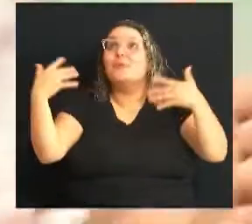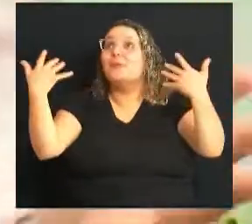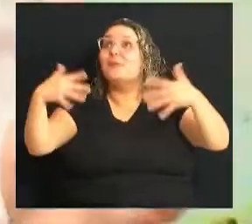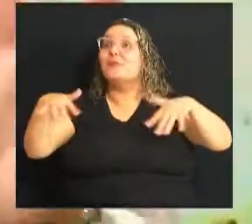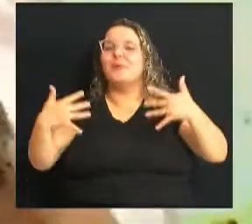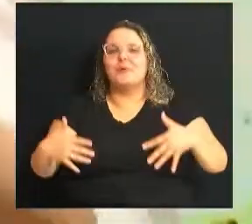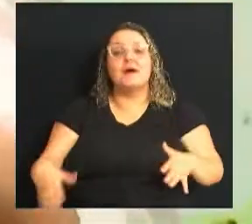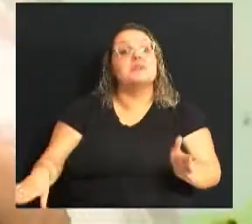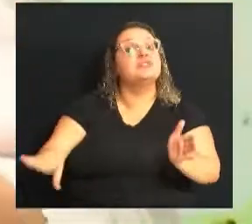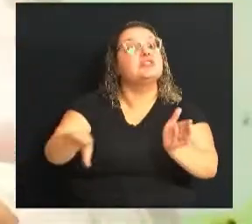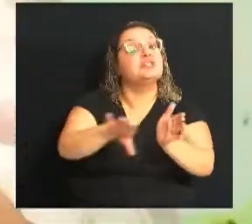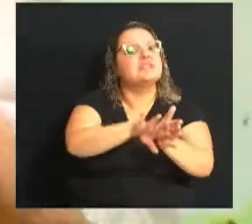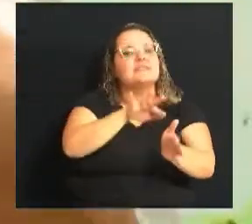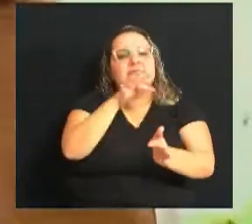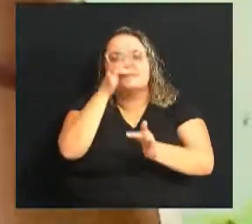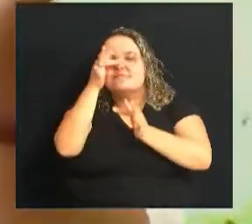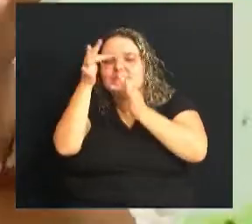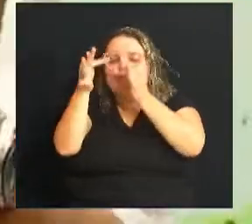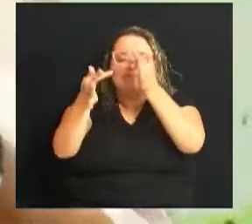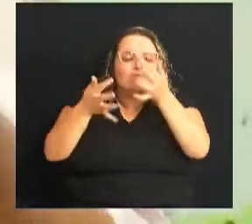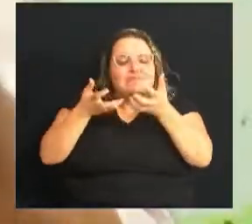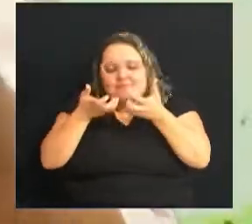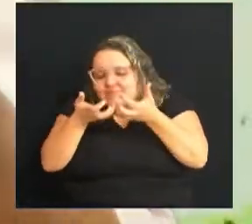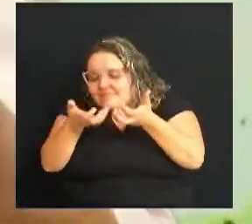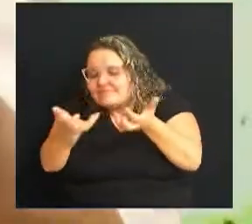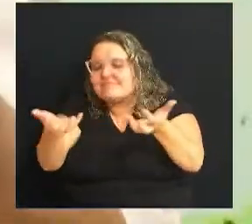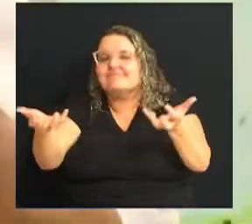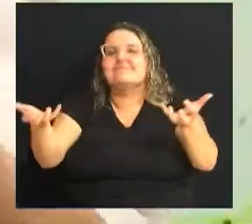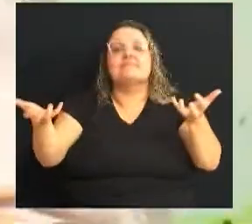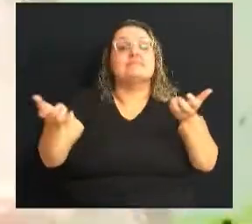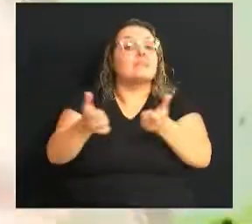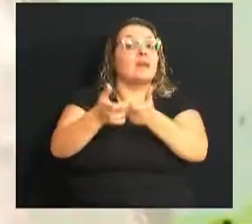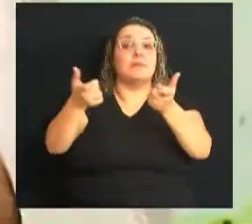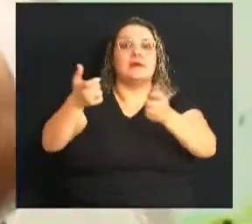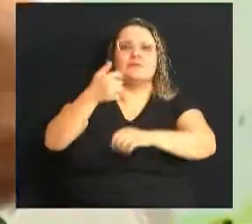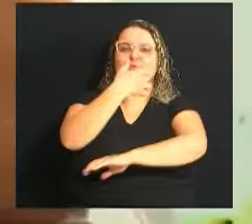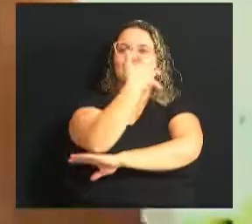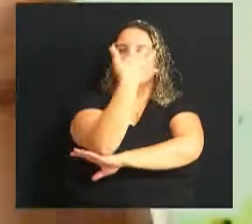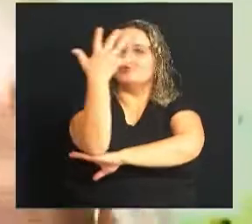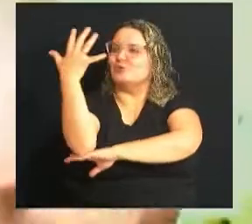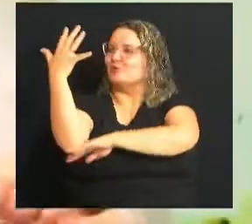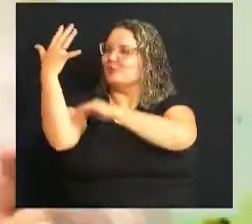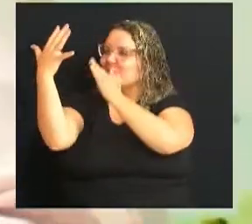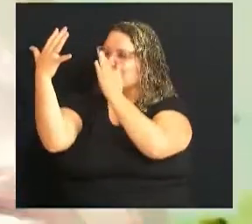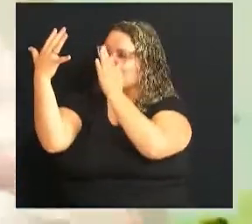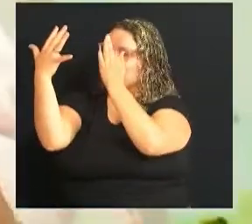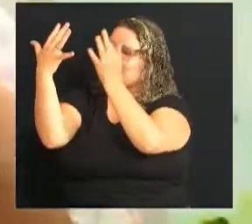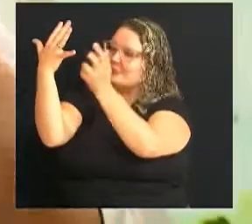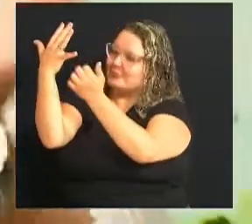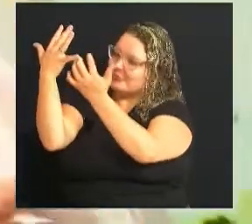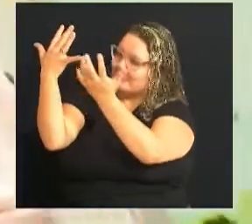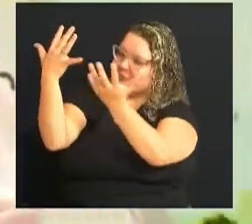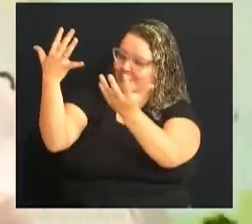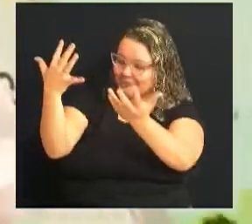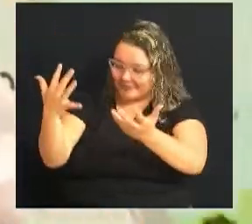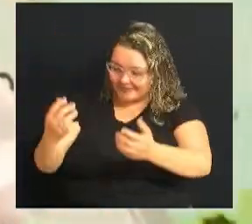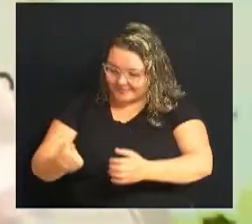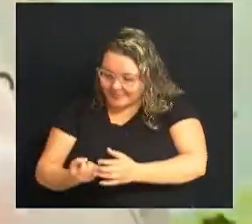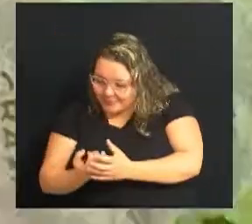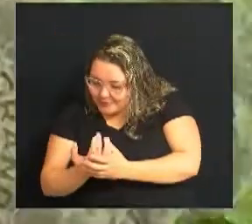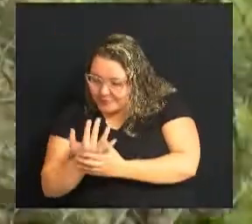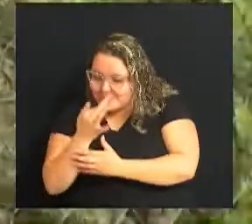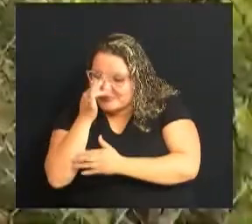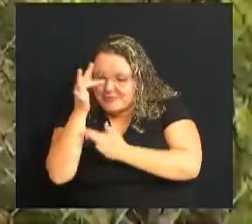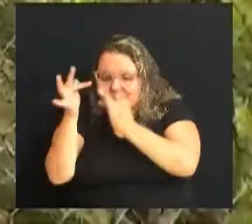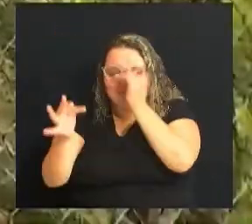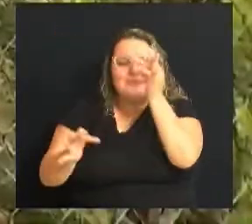grande maioria das espécies vão florescer. Então, observar a beleza das cores,